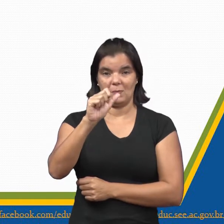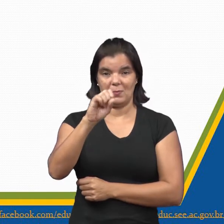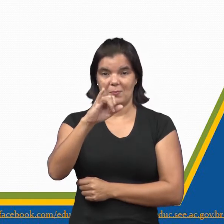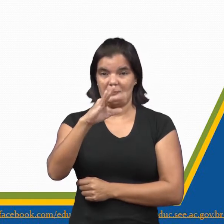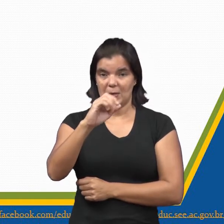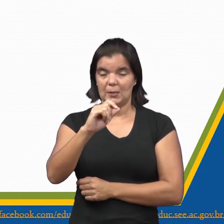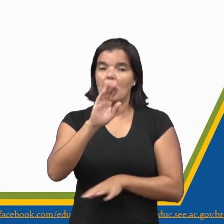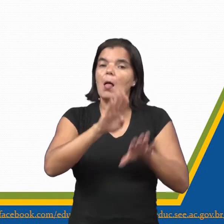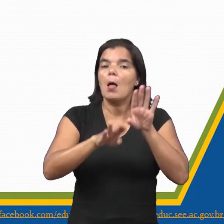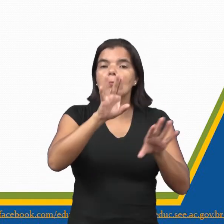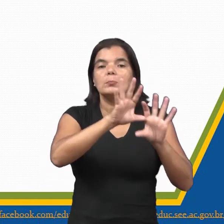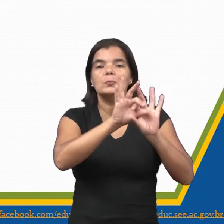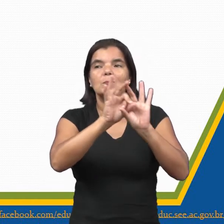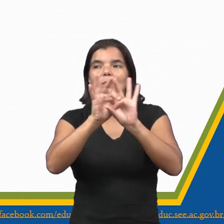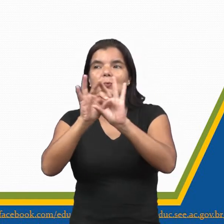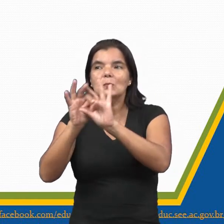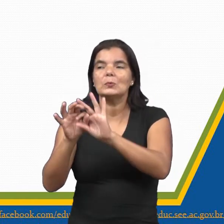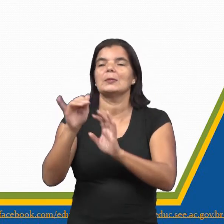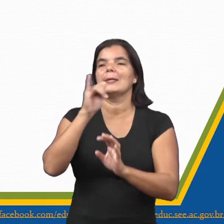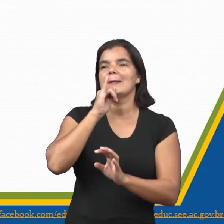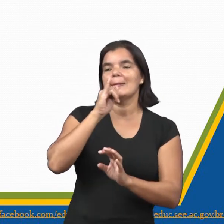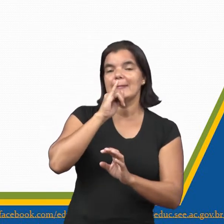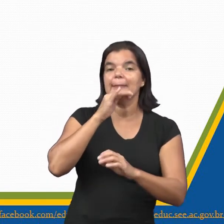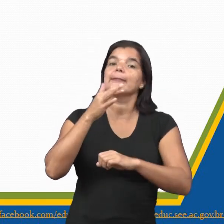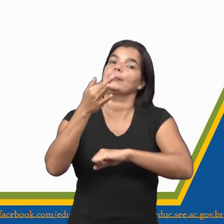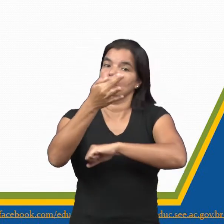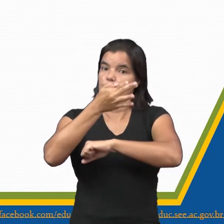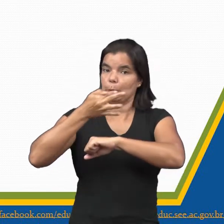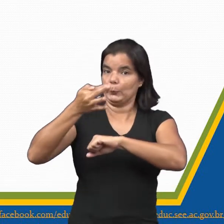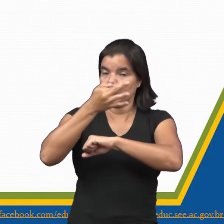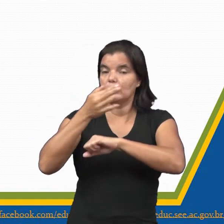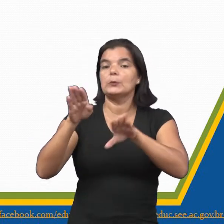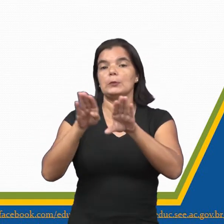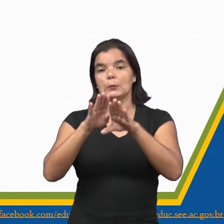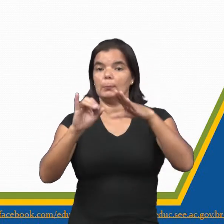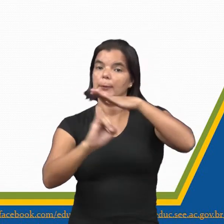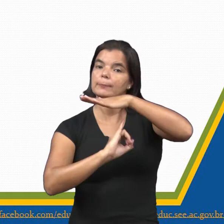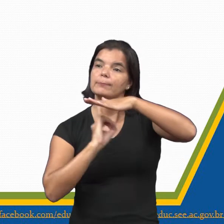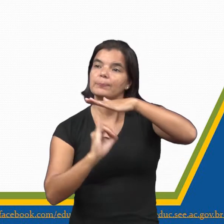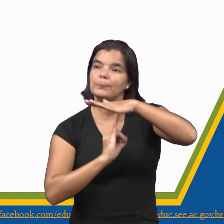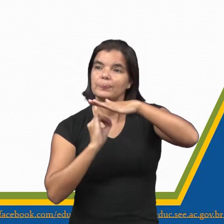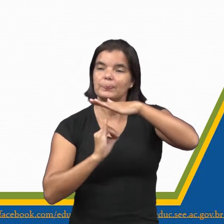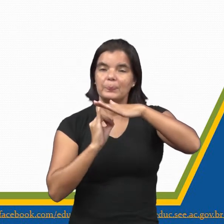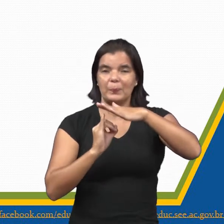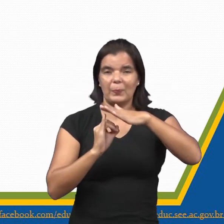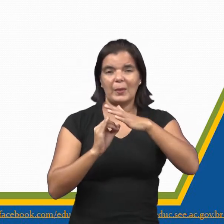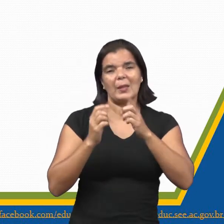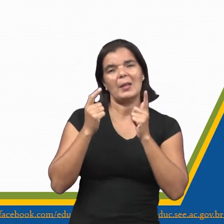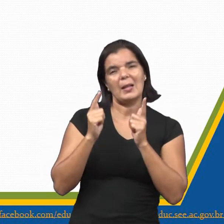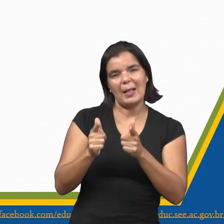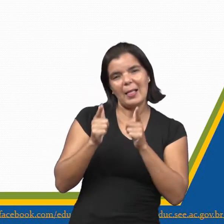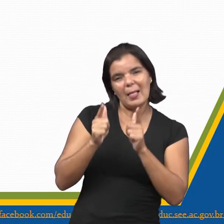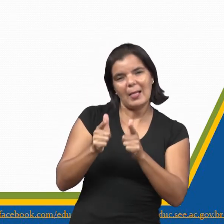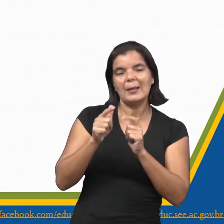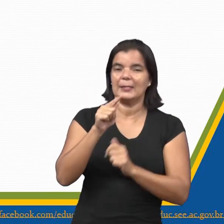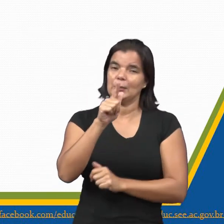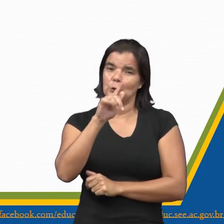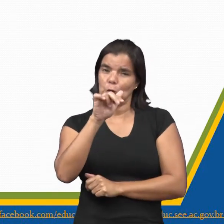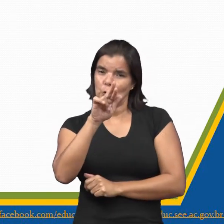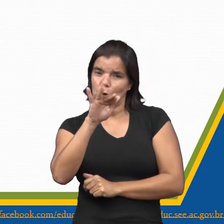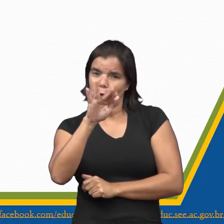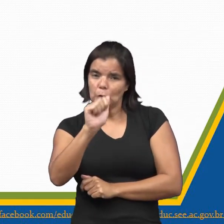o contexto, por exemplo, situações formais e informais. As gírias são expressões populares utilizadas